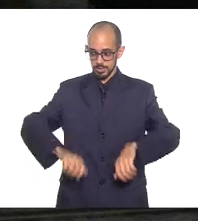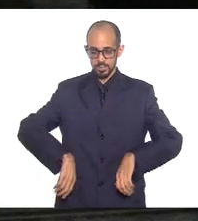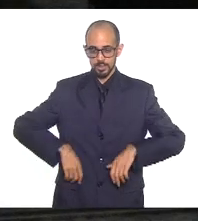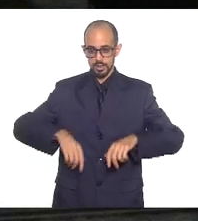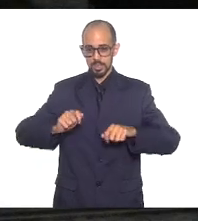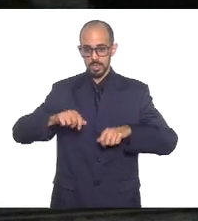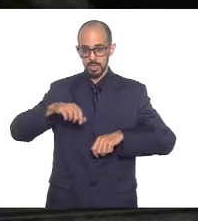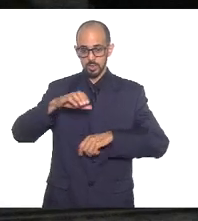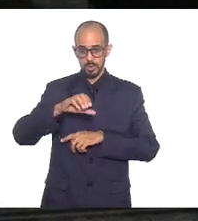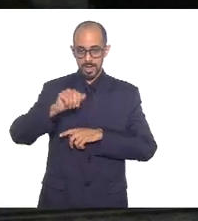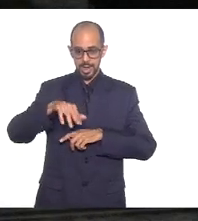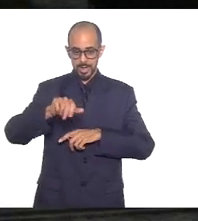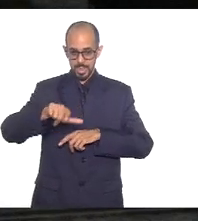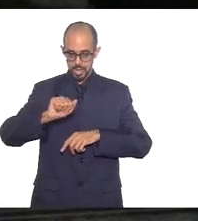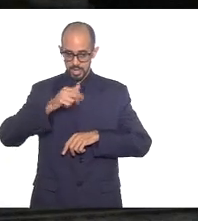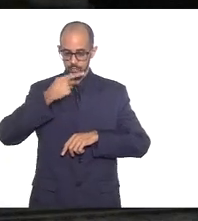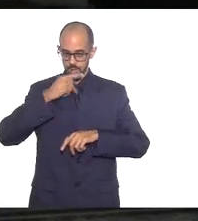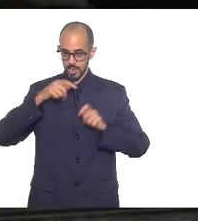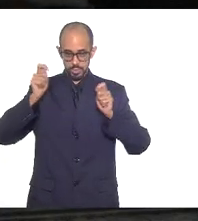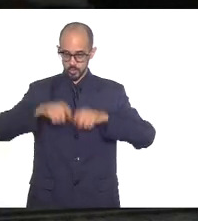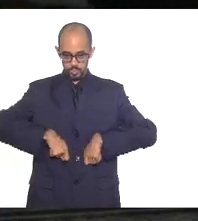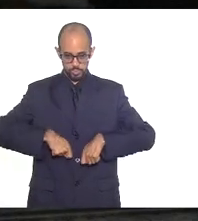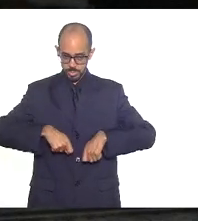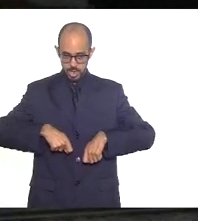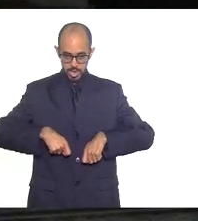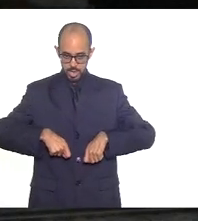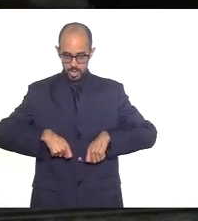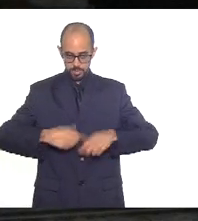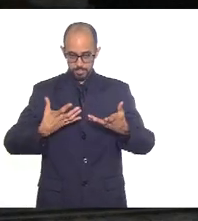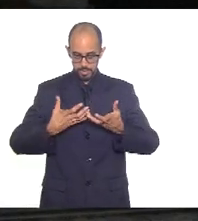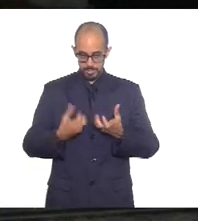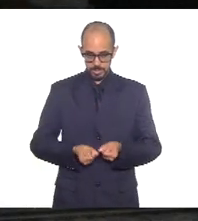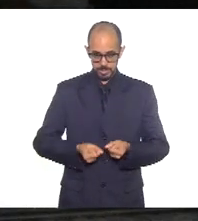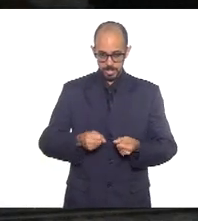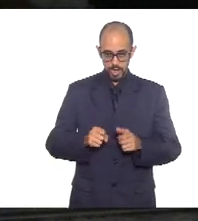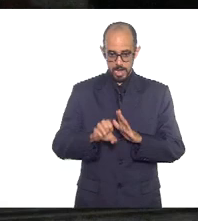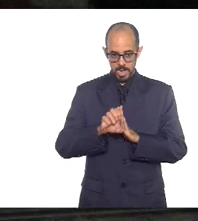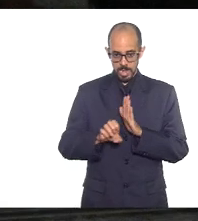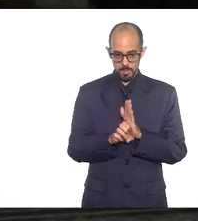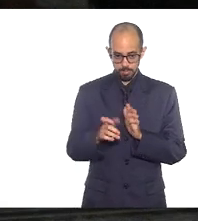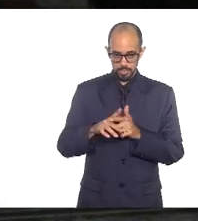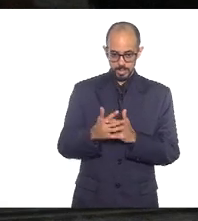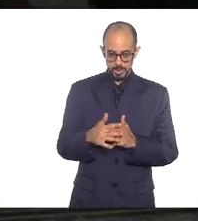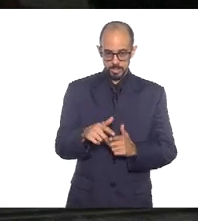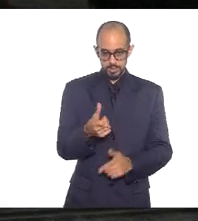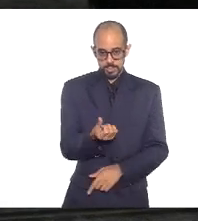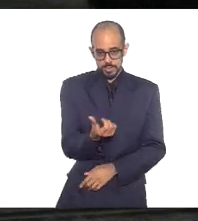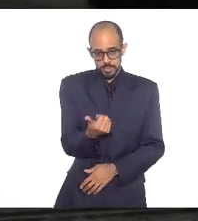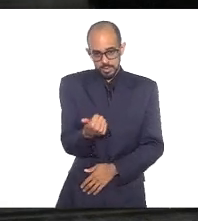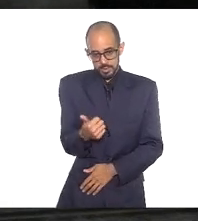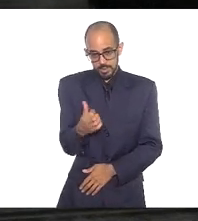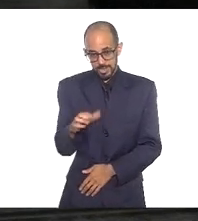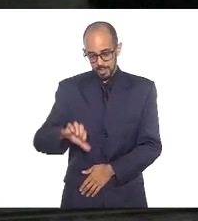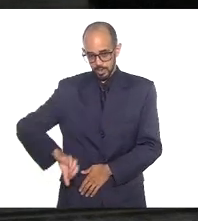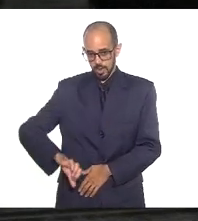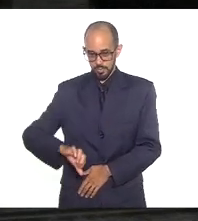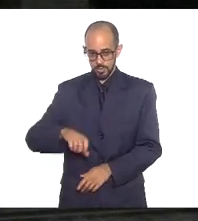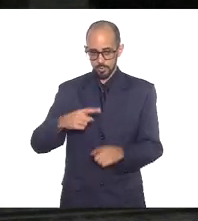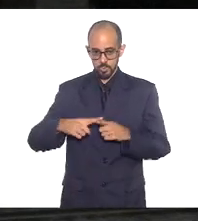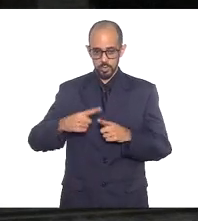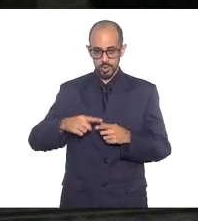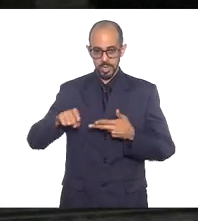afirma aqui que não tem condições de considerar a emenda 619, porque alega o